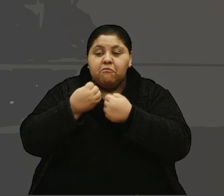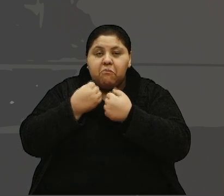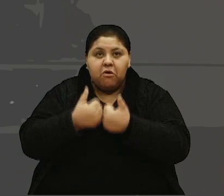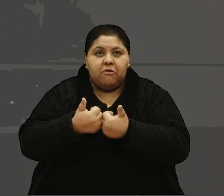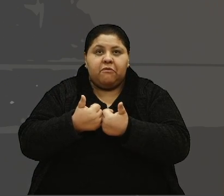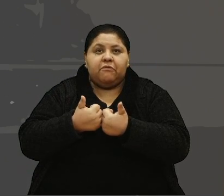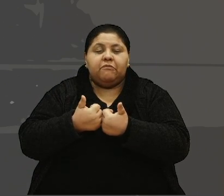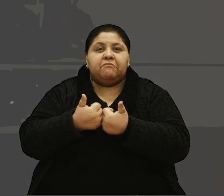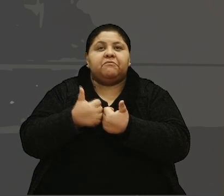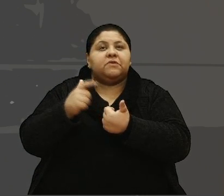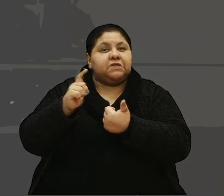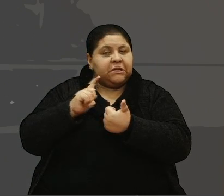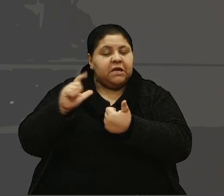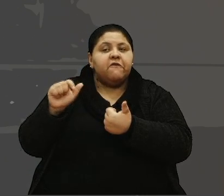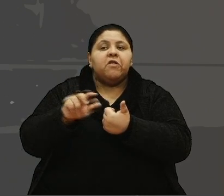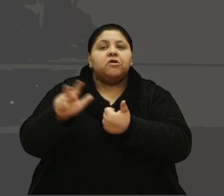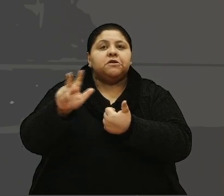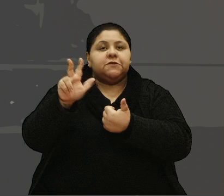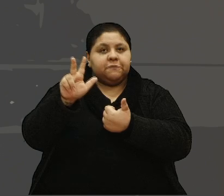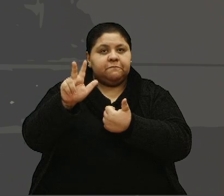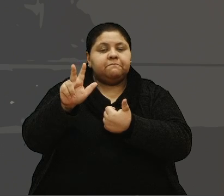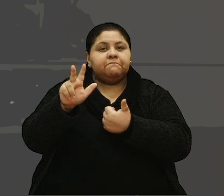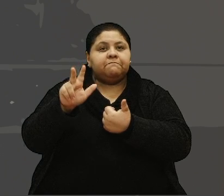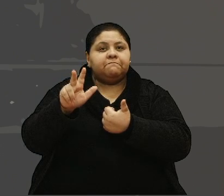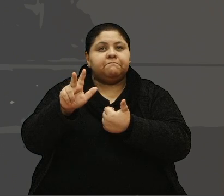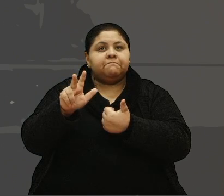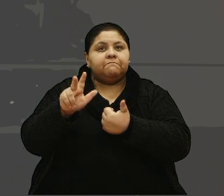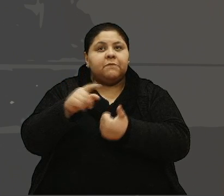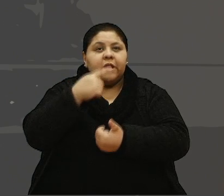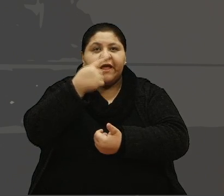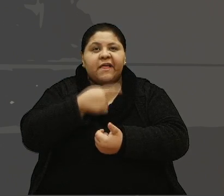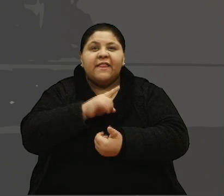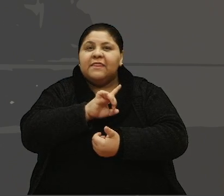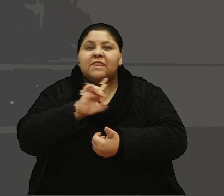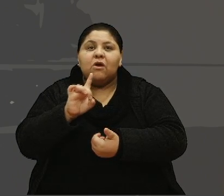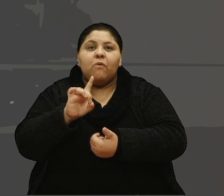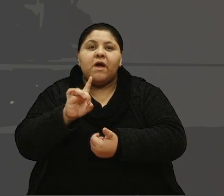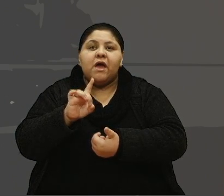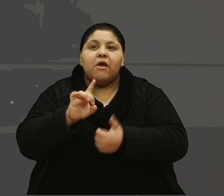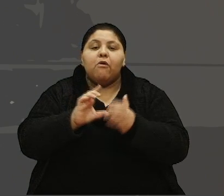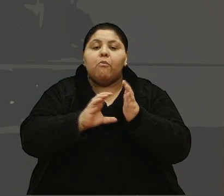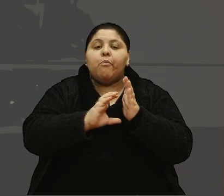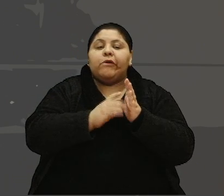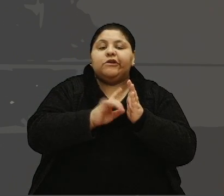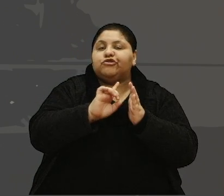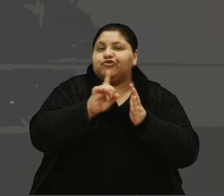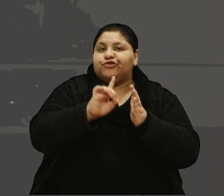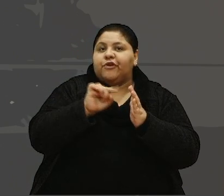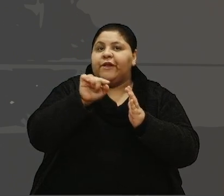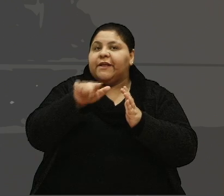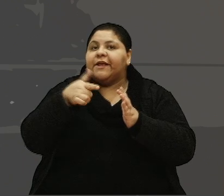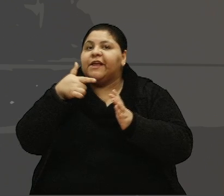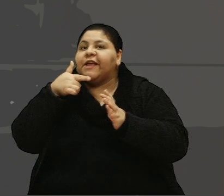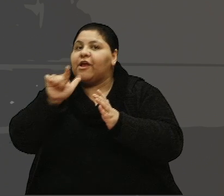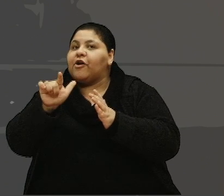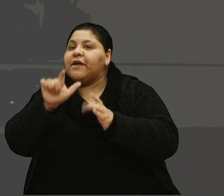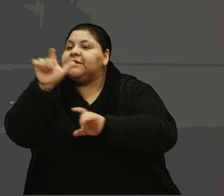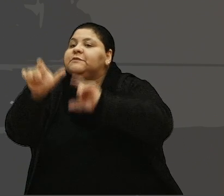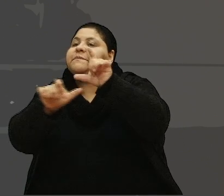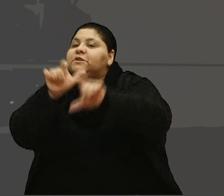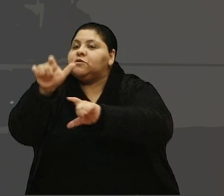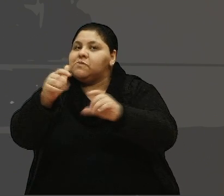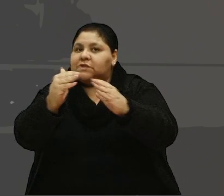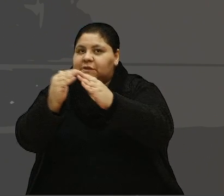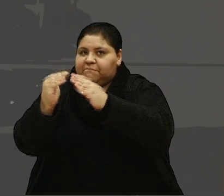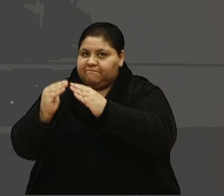há sim a valorização. E ali não é nós políticos, ali quem ganha é os moradores.